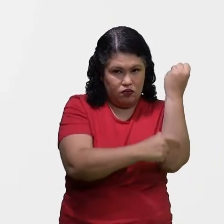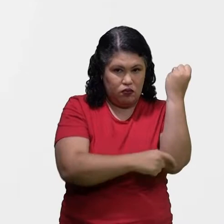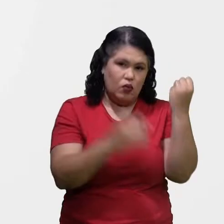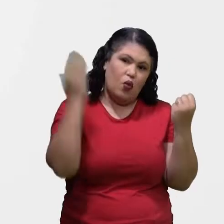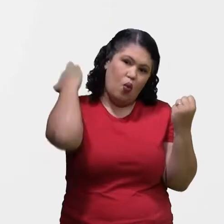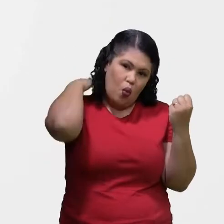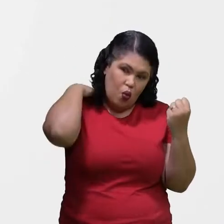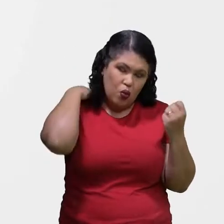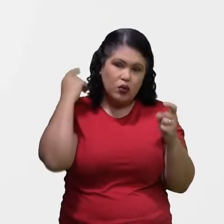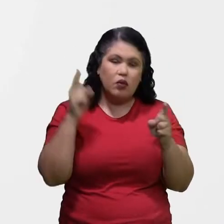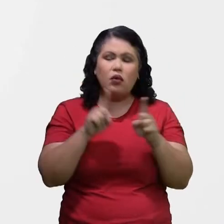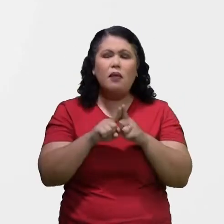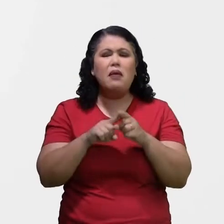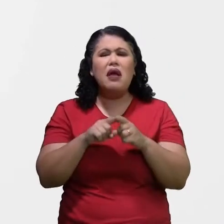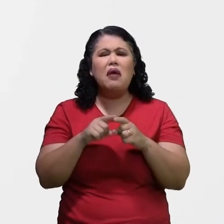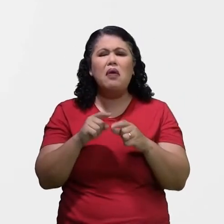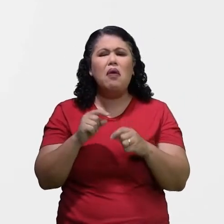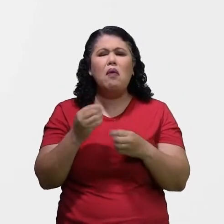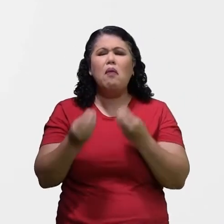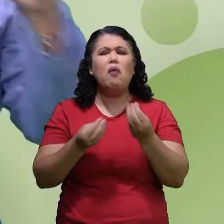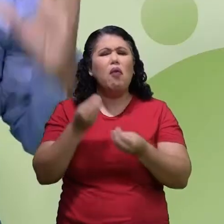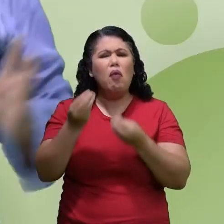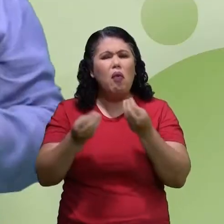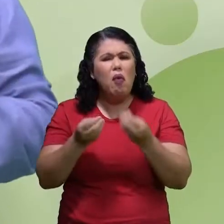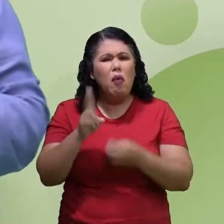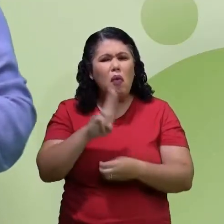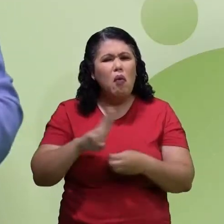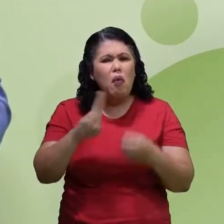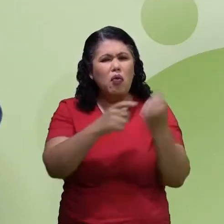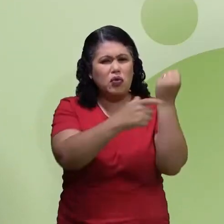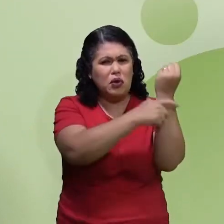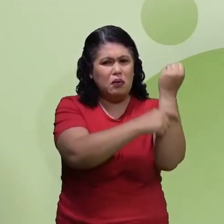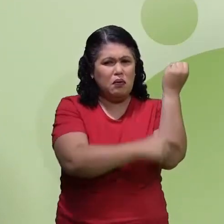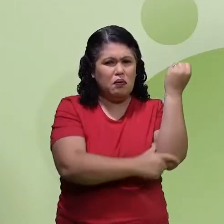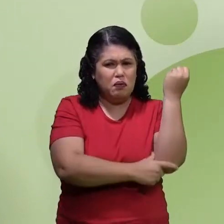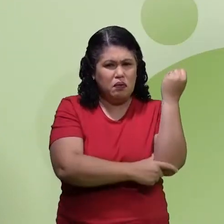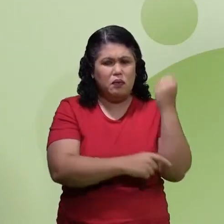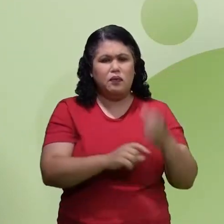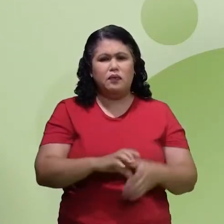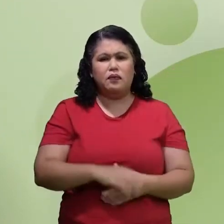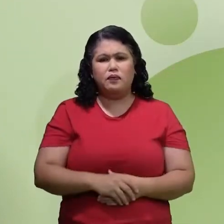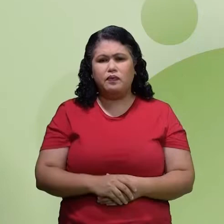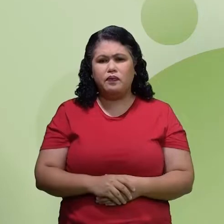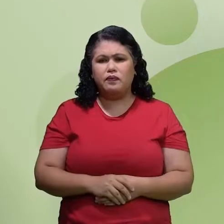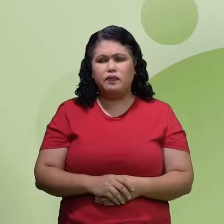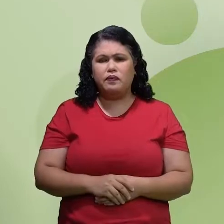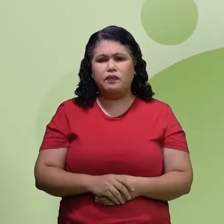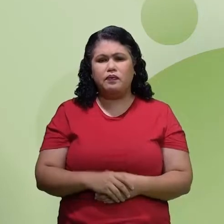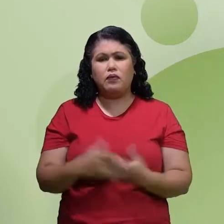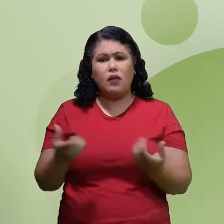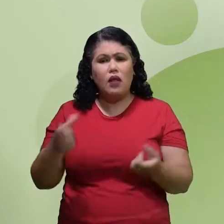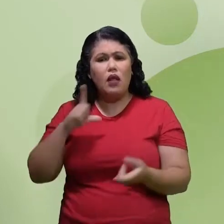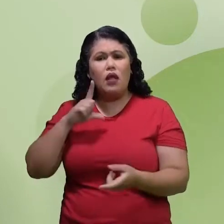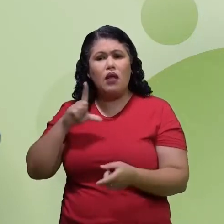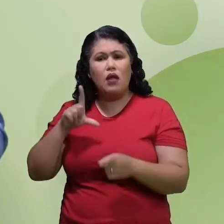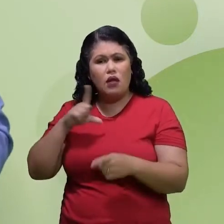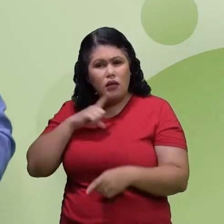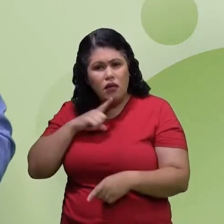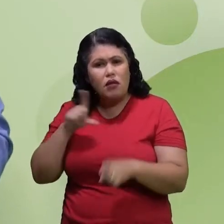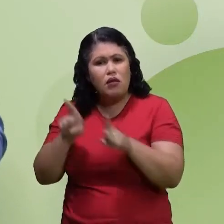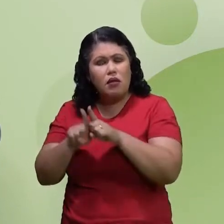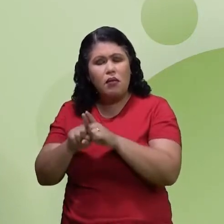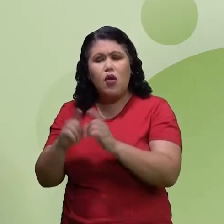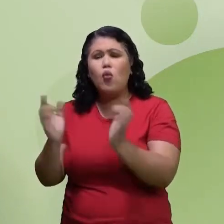funções, qual é a função da coluna vertebral no nosso organismo, tá bom? Um outro grupo que nós vamos